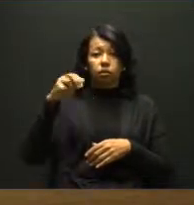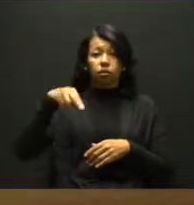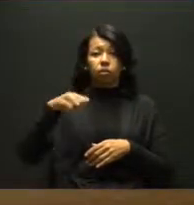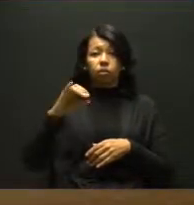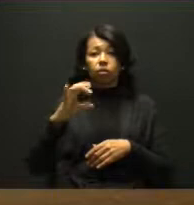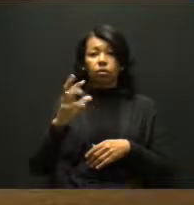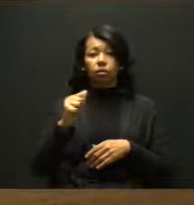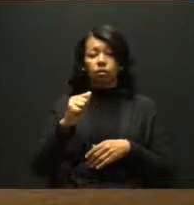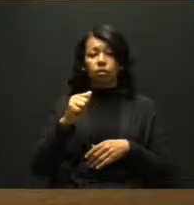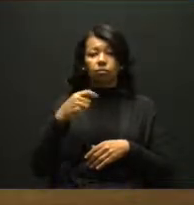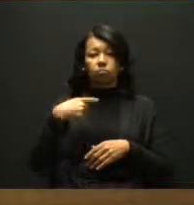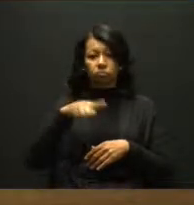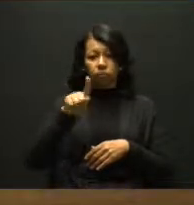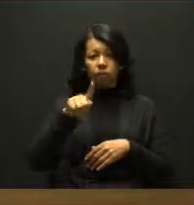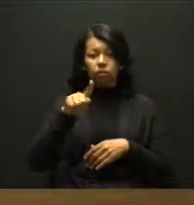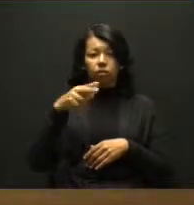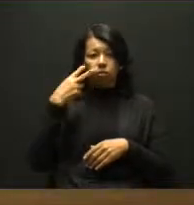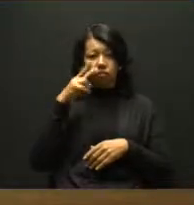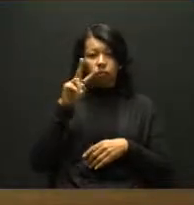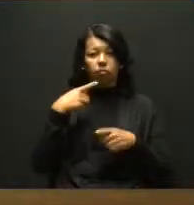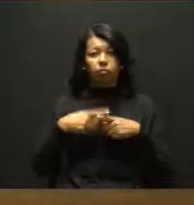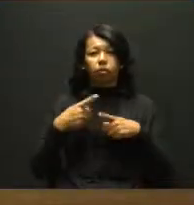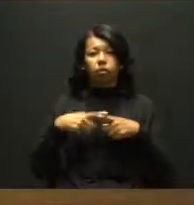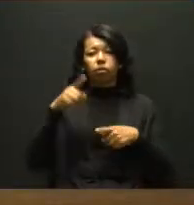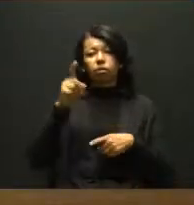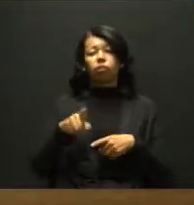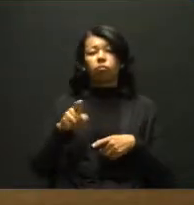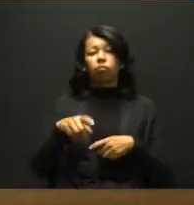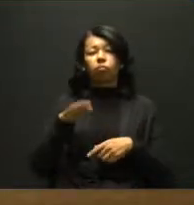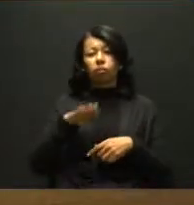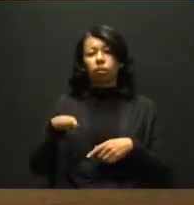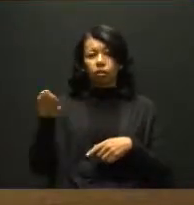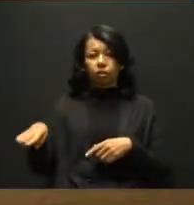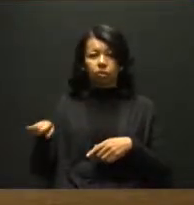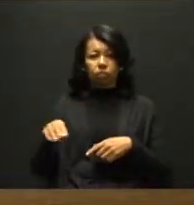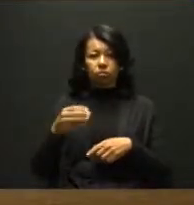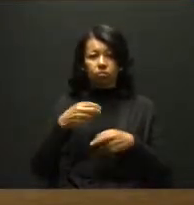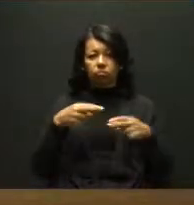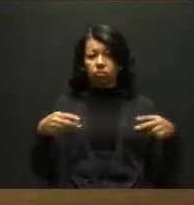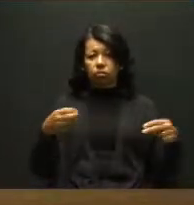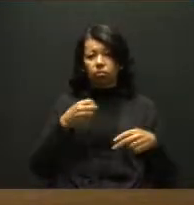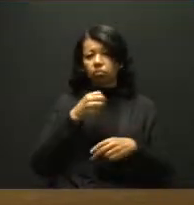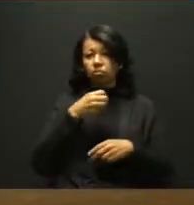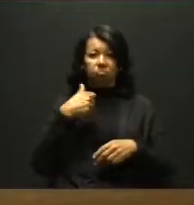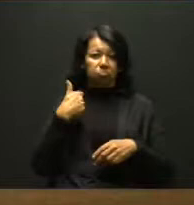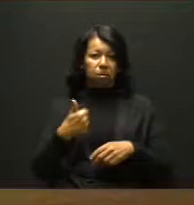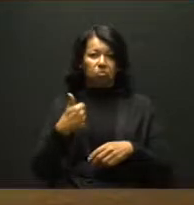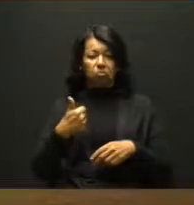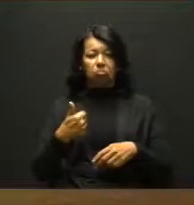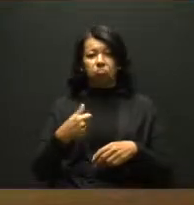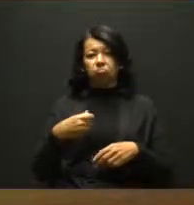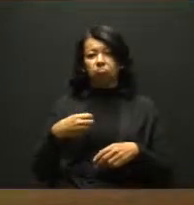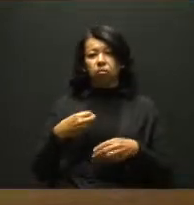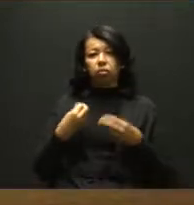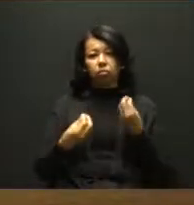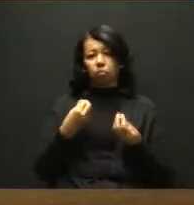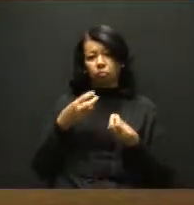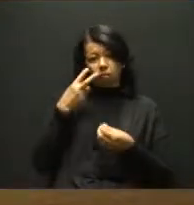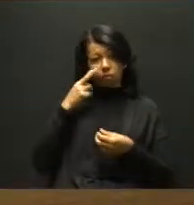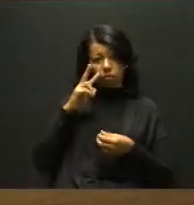adequadas que são crianças de bombom é questão de ponto de vista é porque realmente